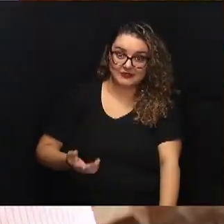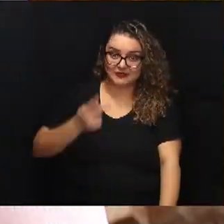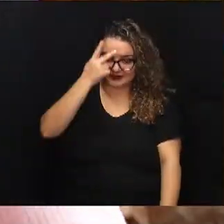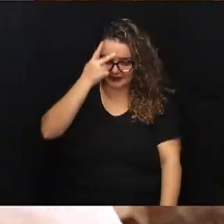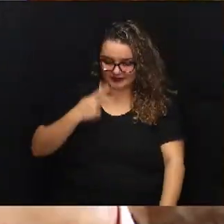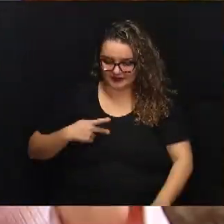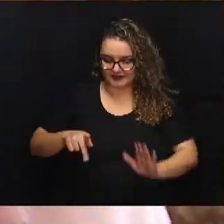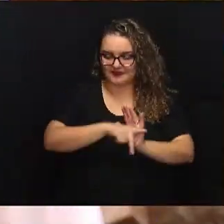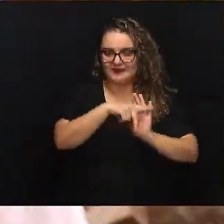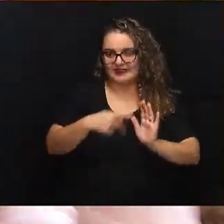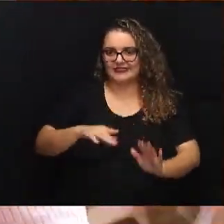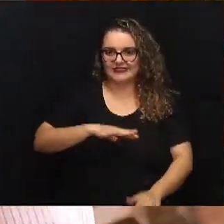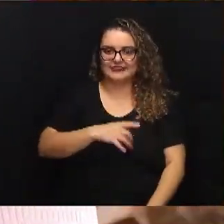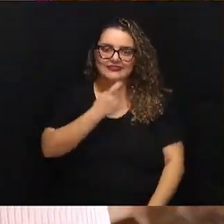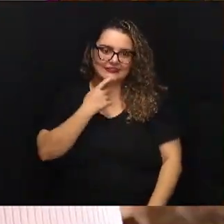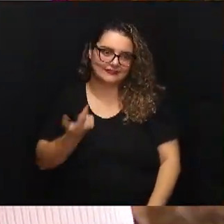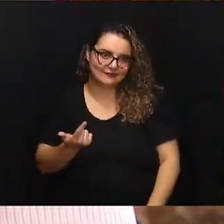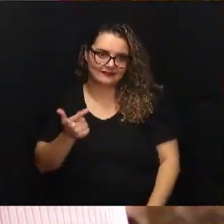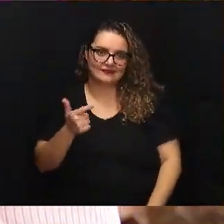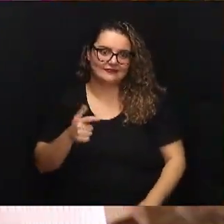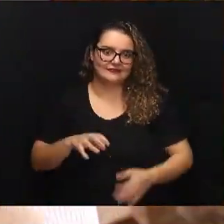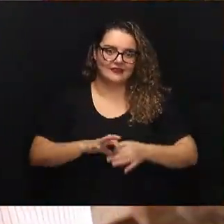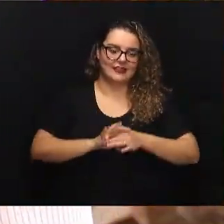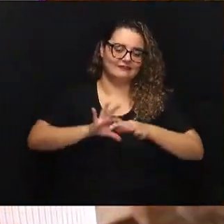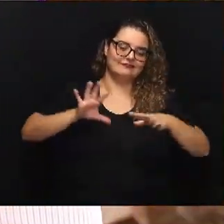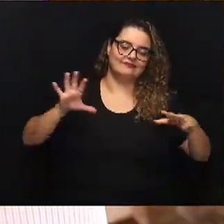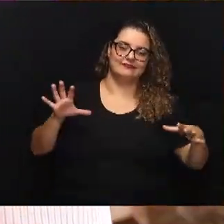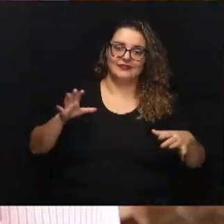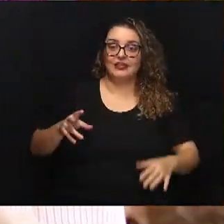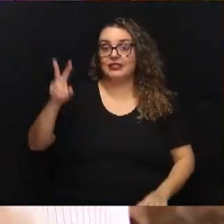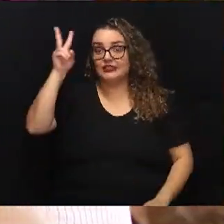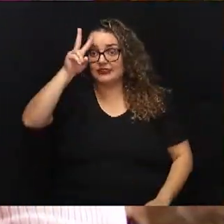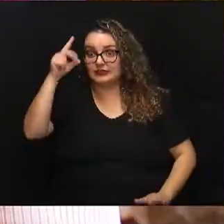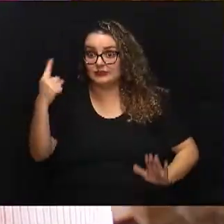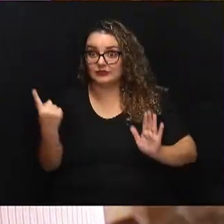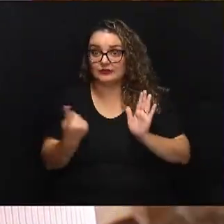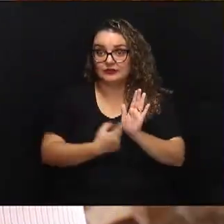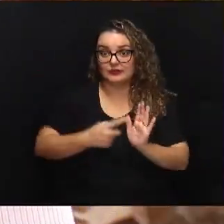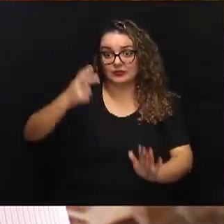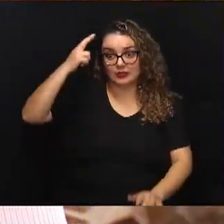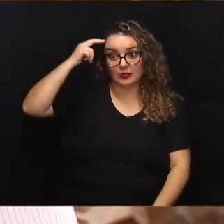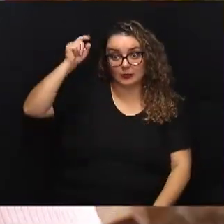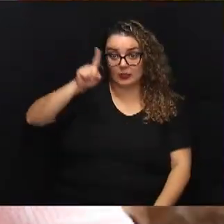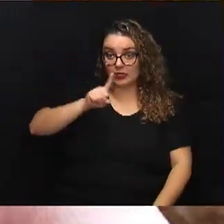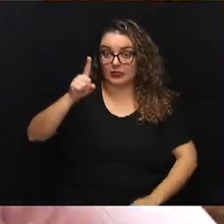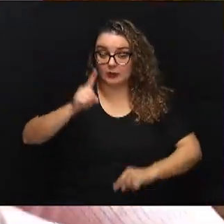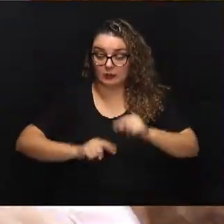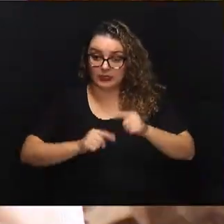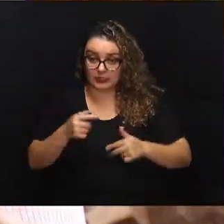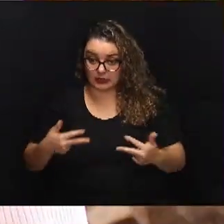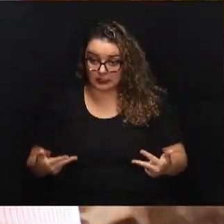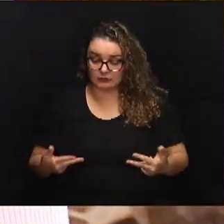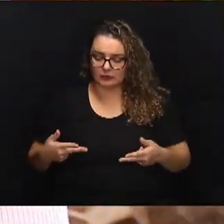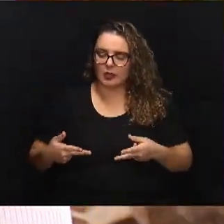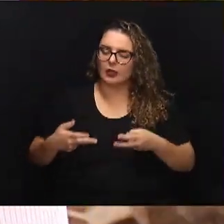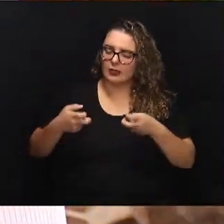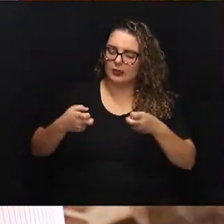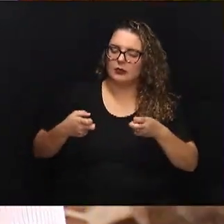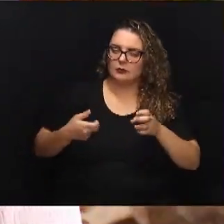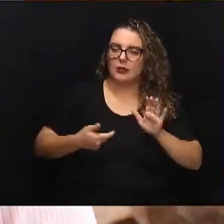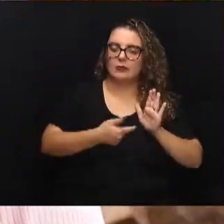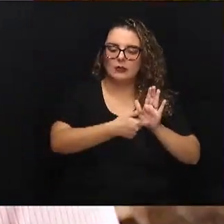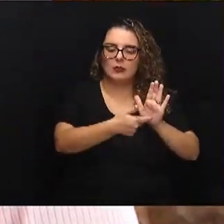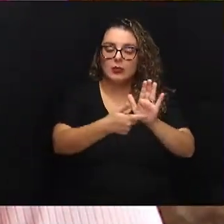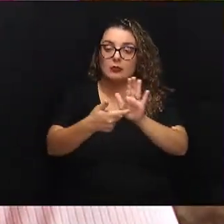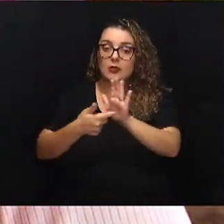campineiro, né? Não dá para desvincular. Então o patrimônio cultural imaterial, ele reconhece essas manifestações